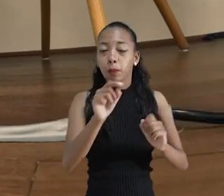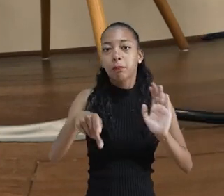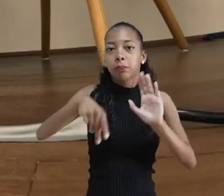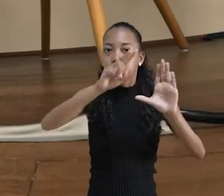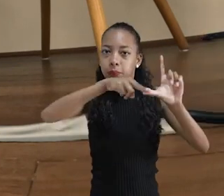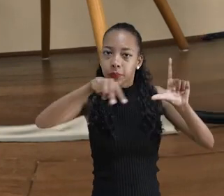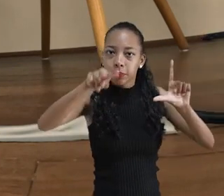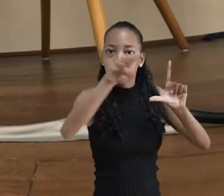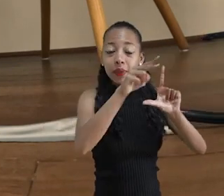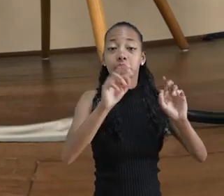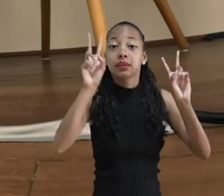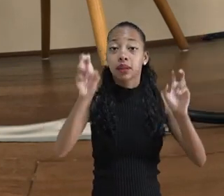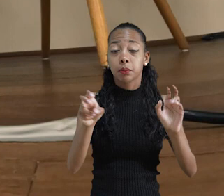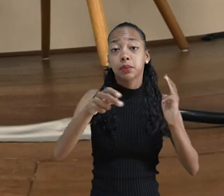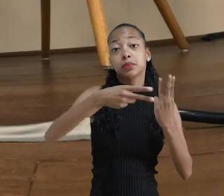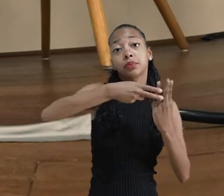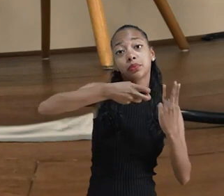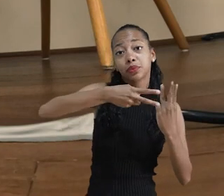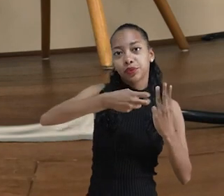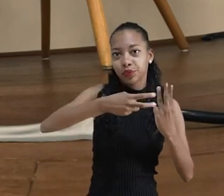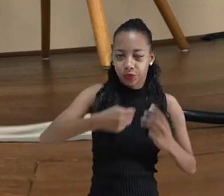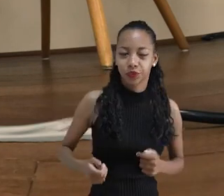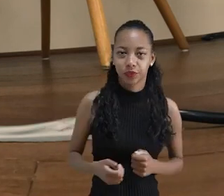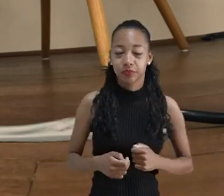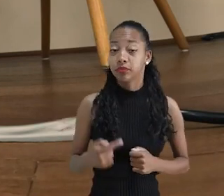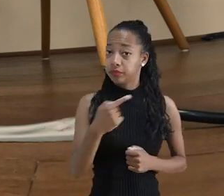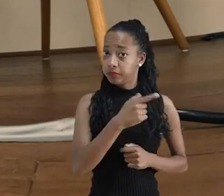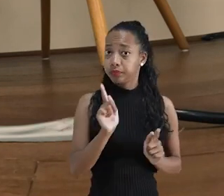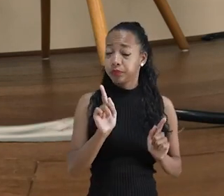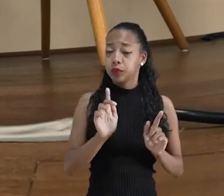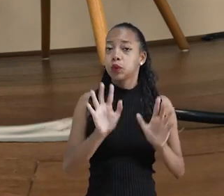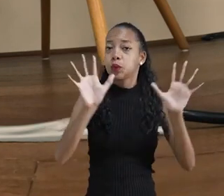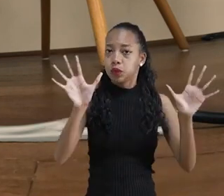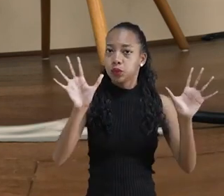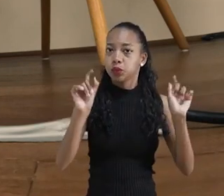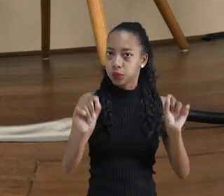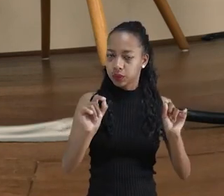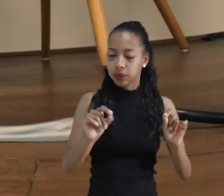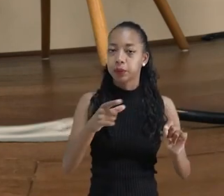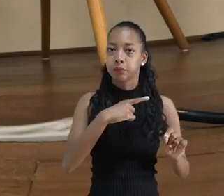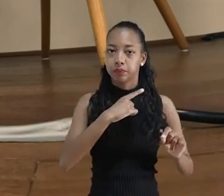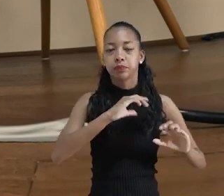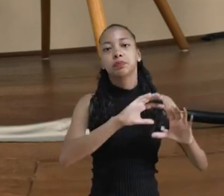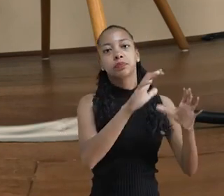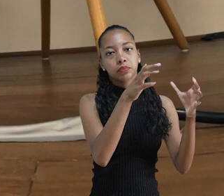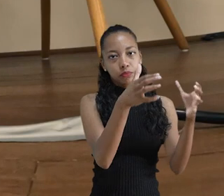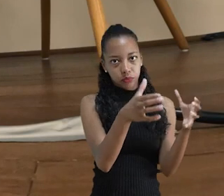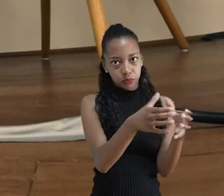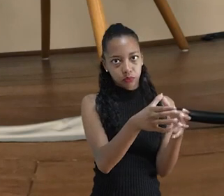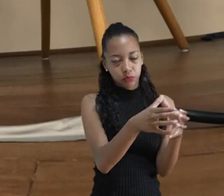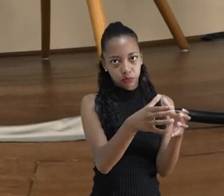indígenas né Eh em Guarulhos nós temos eh uma reserva